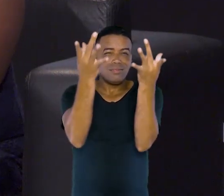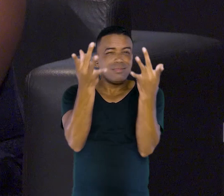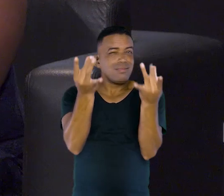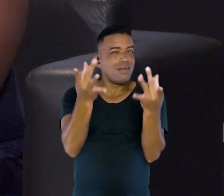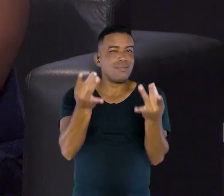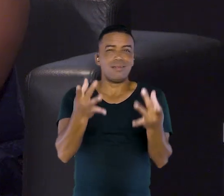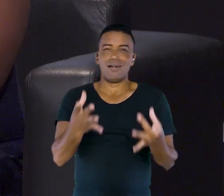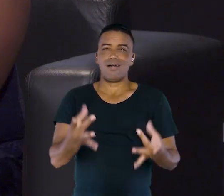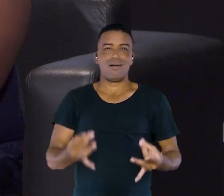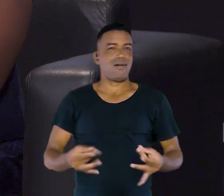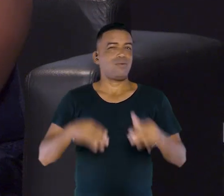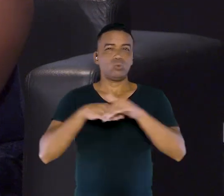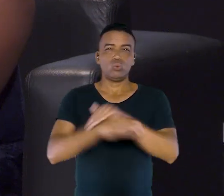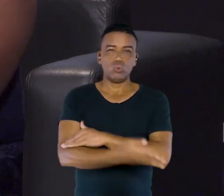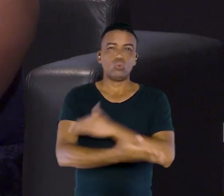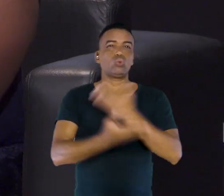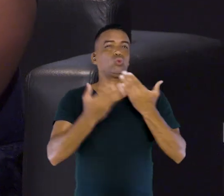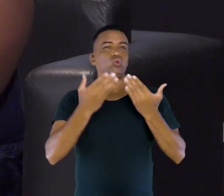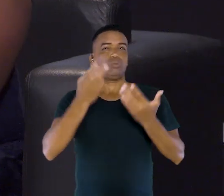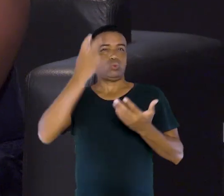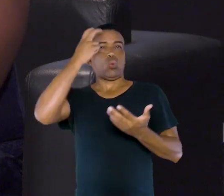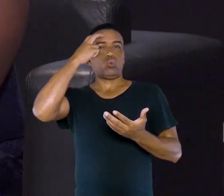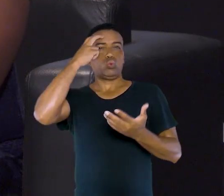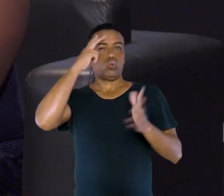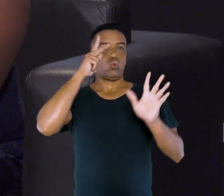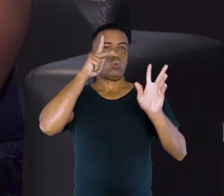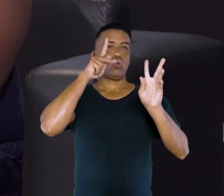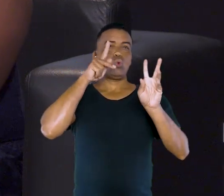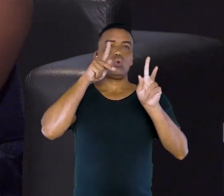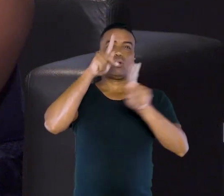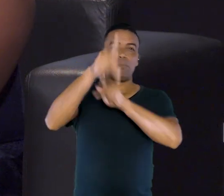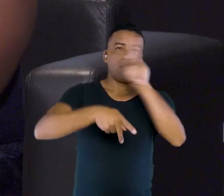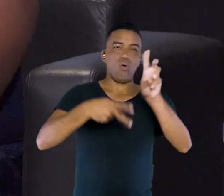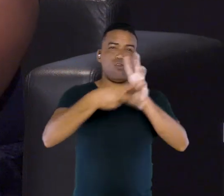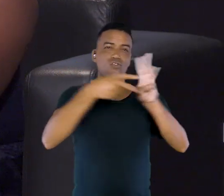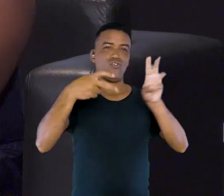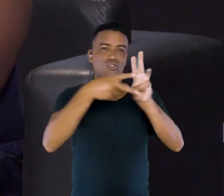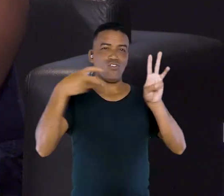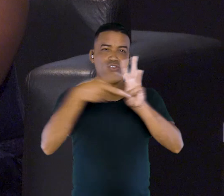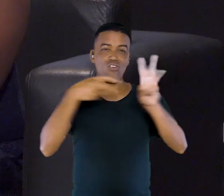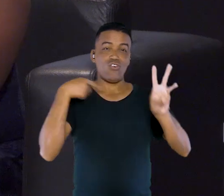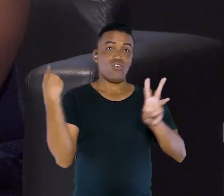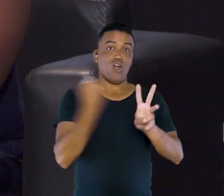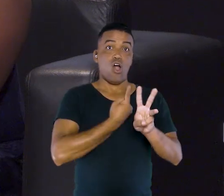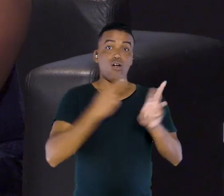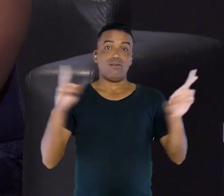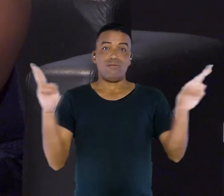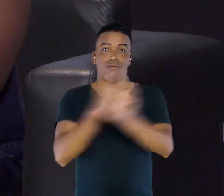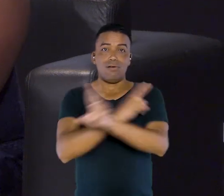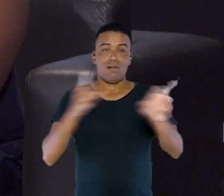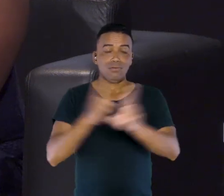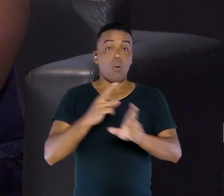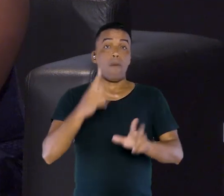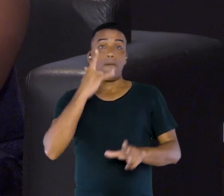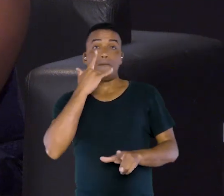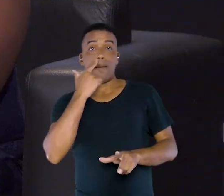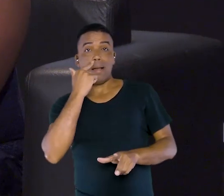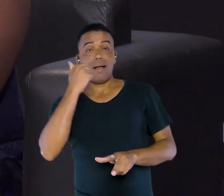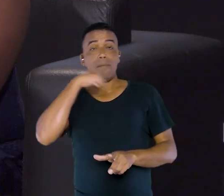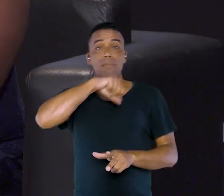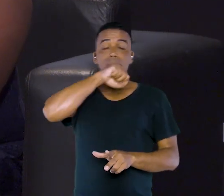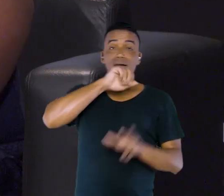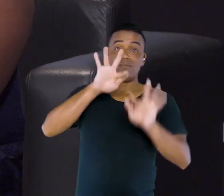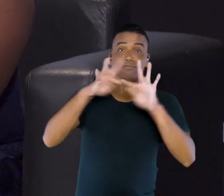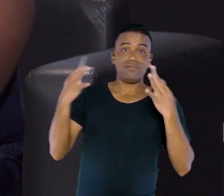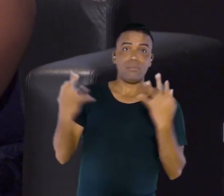pequenininhos detalhes sobre o nosso mundo, e sobre essa relação nossa com os nossos pais. Eu